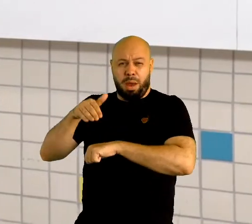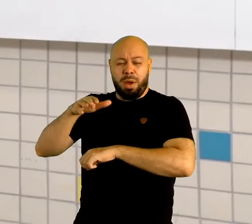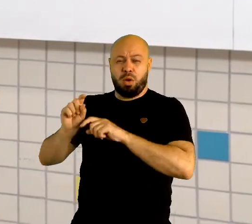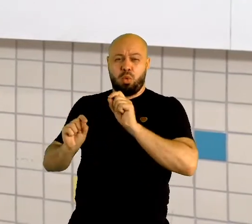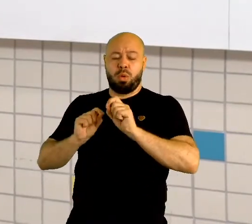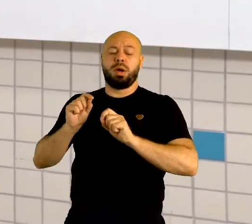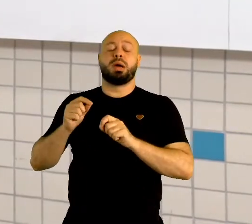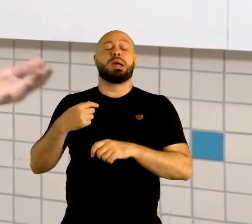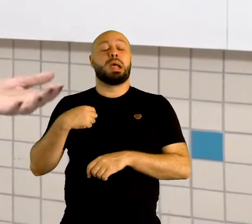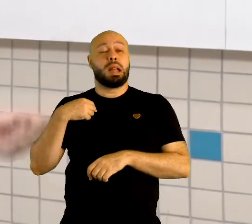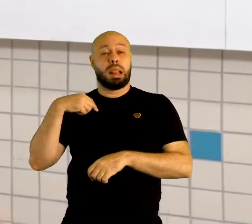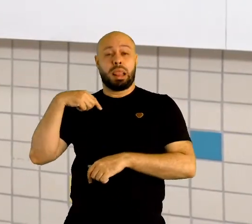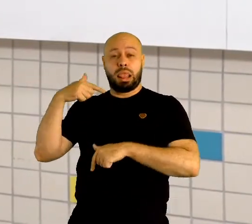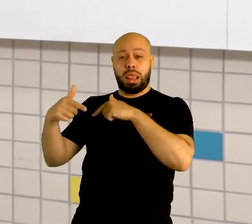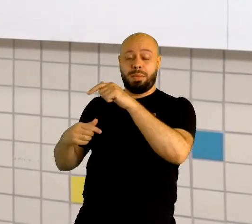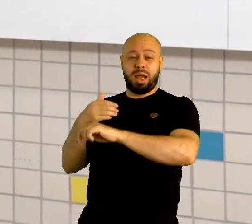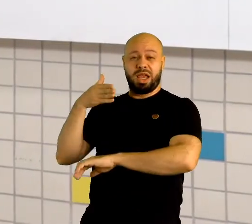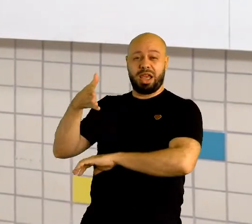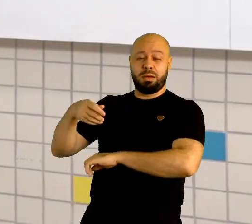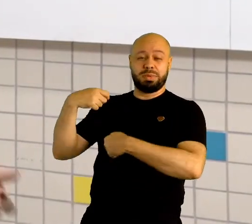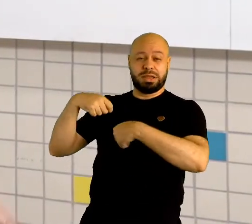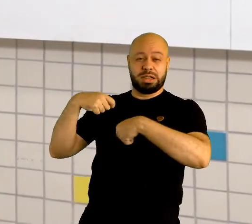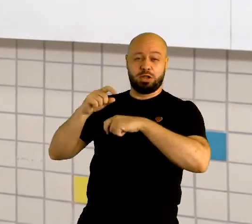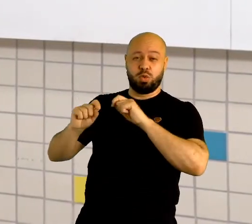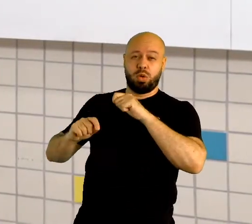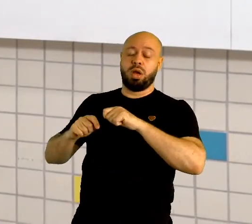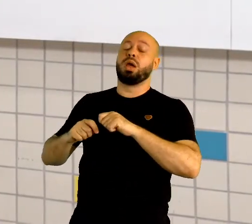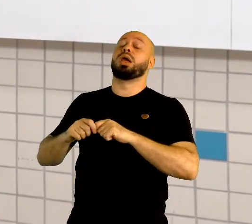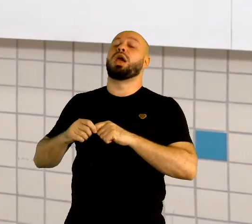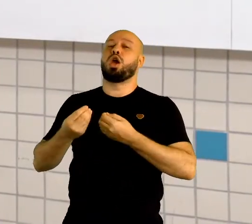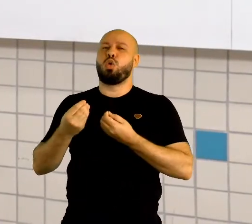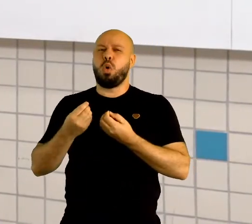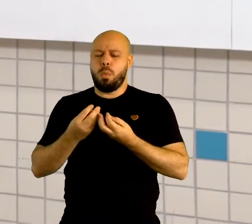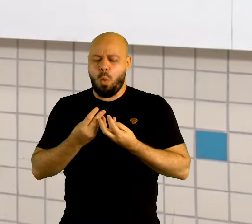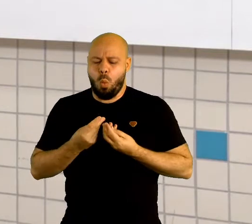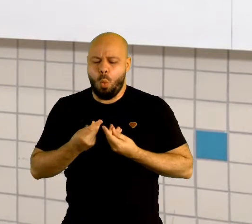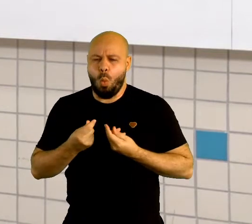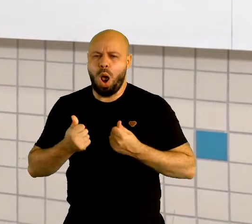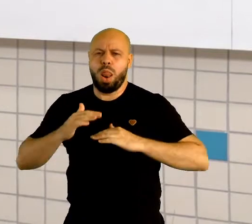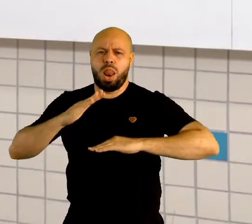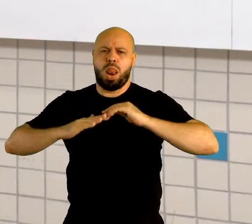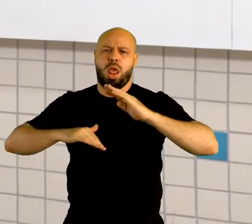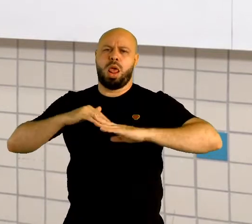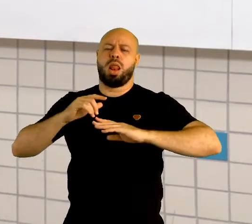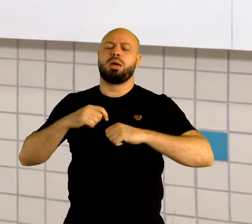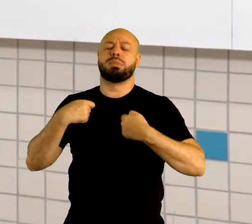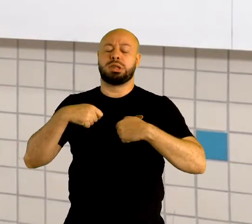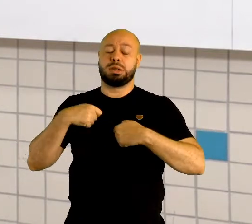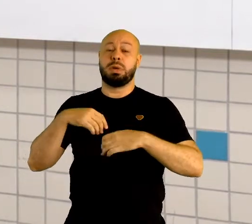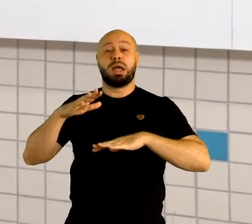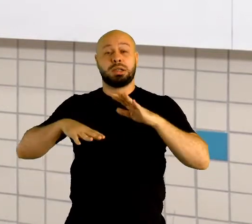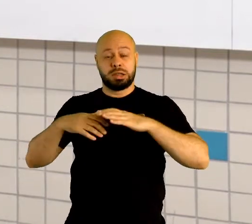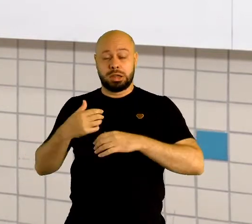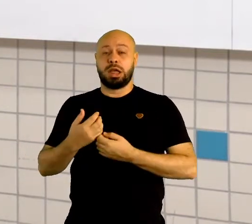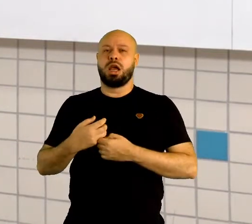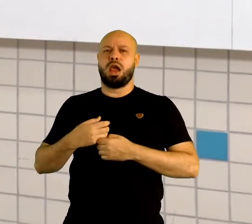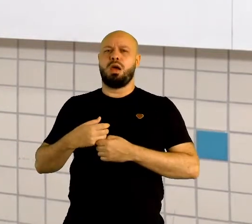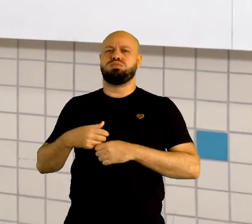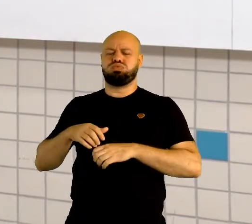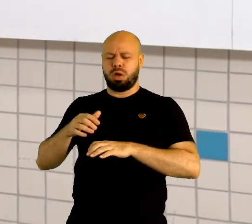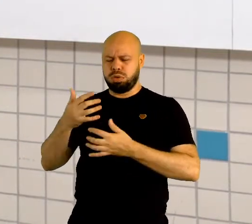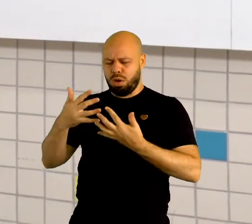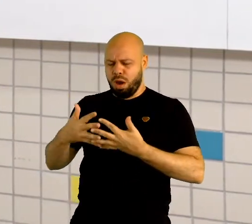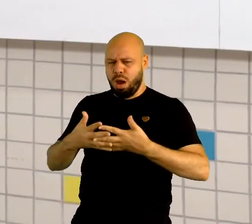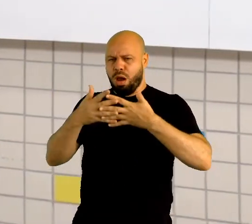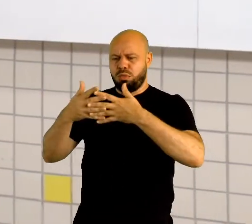ser qualificada, já que o trabalho não é mais manual, né? Utiliza bastante máquinas. Também na agricultura